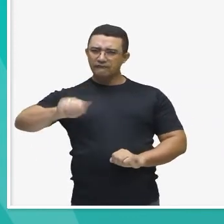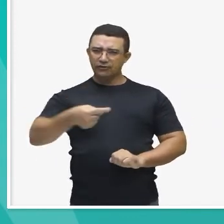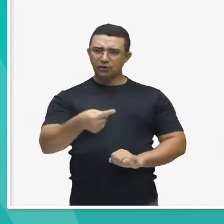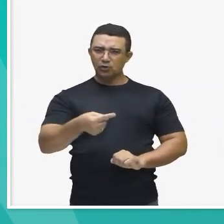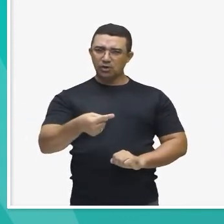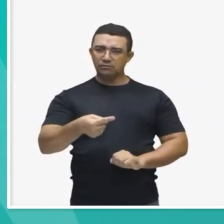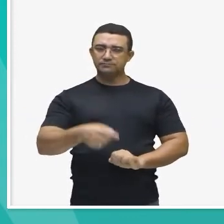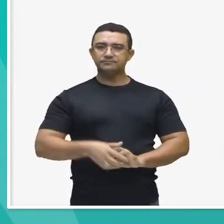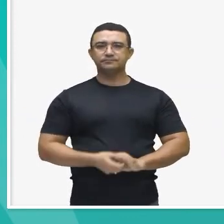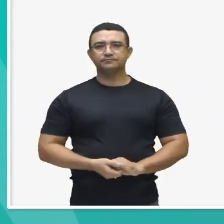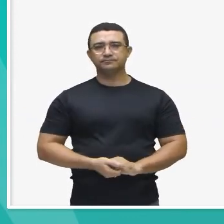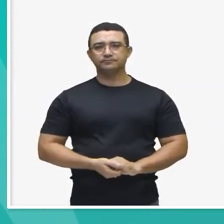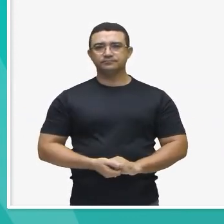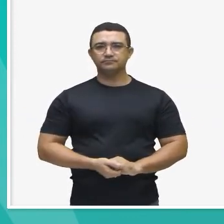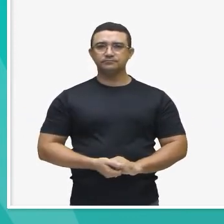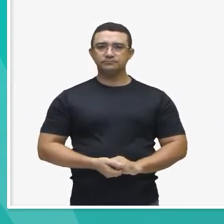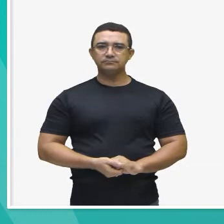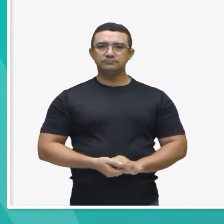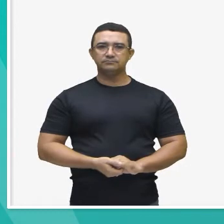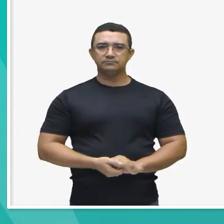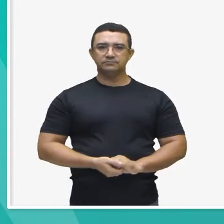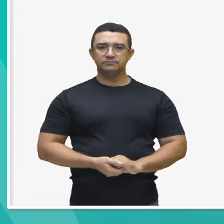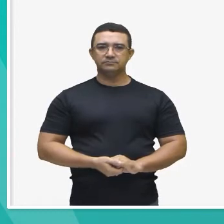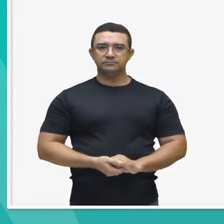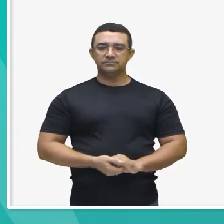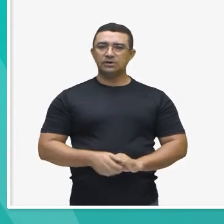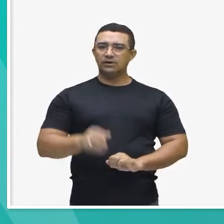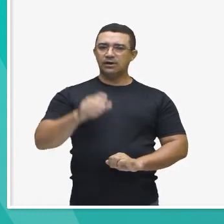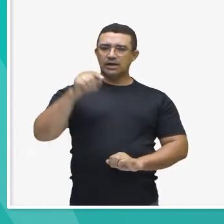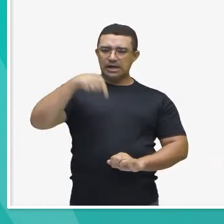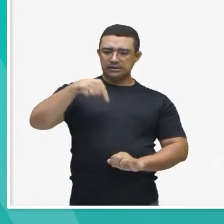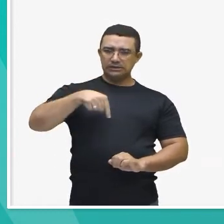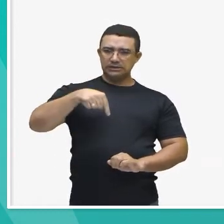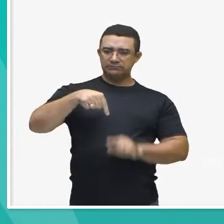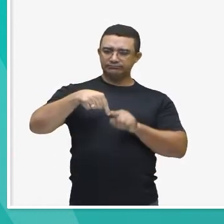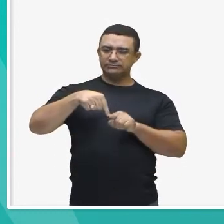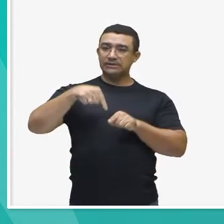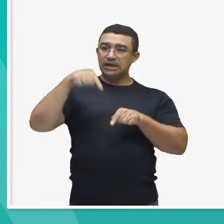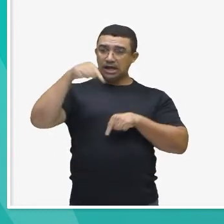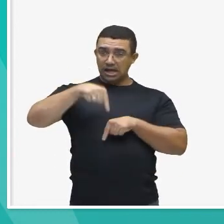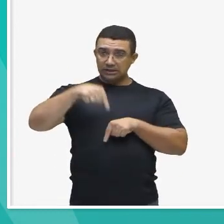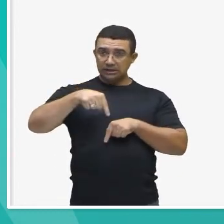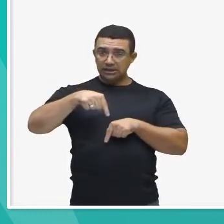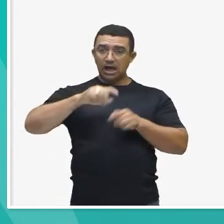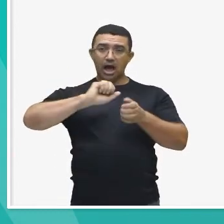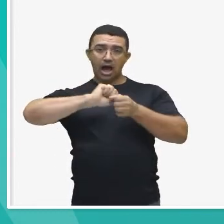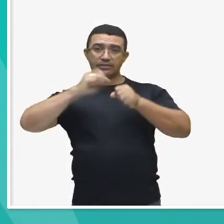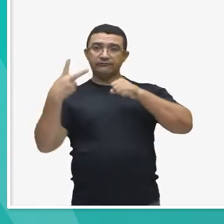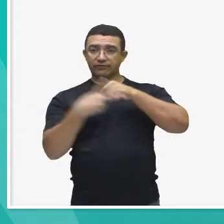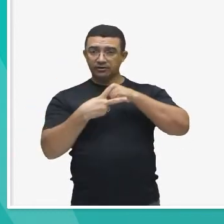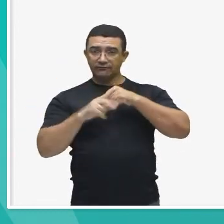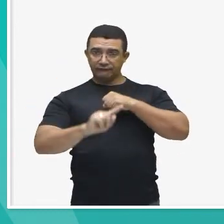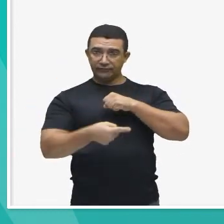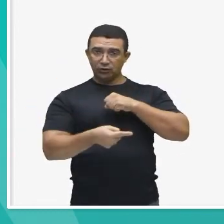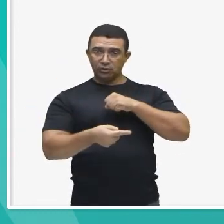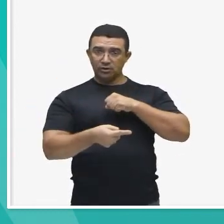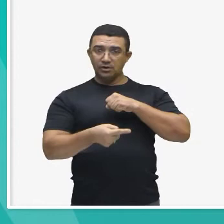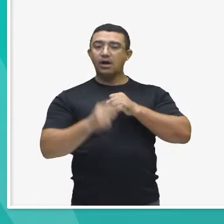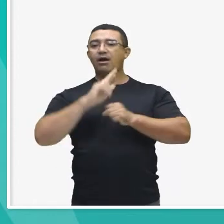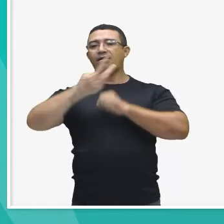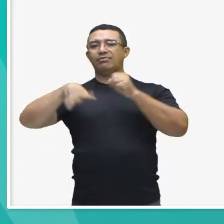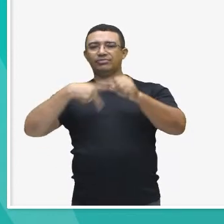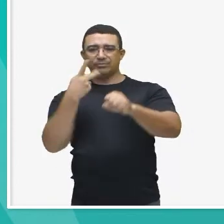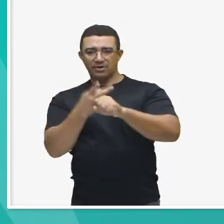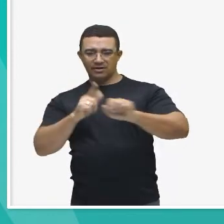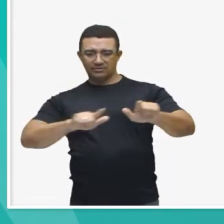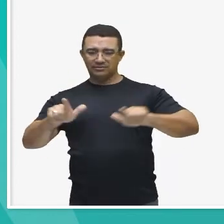Aqui trabalha-se. Então, a vírgula aparece depois do advérbio, né? Antes do advérbio. Desculpa, depois da